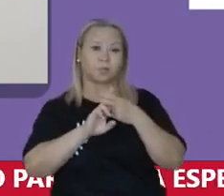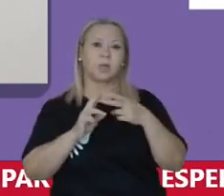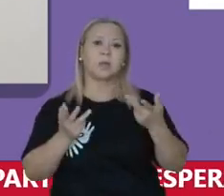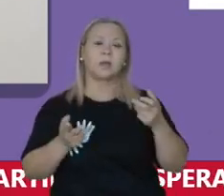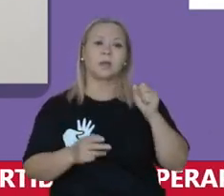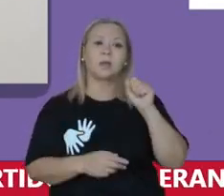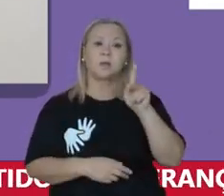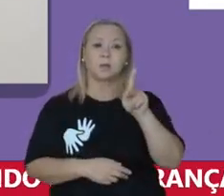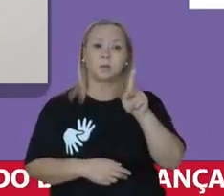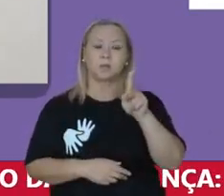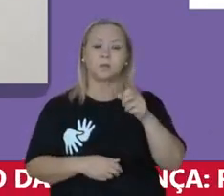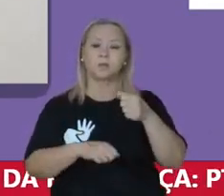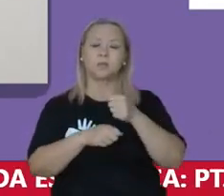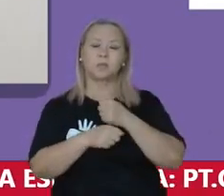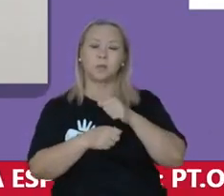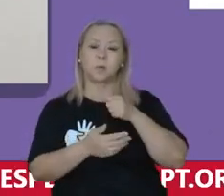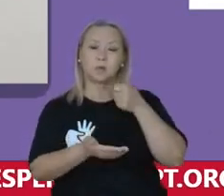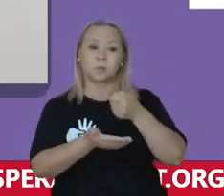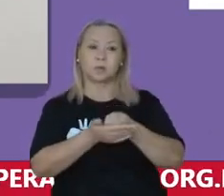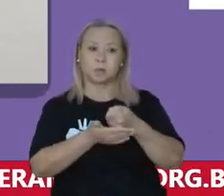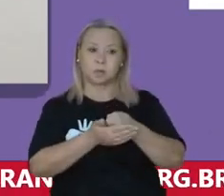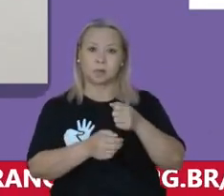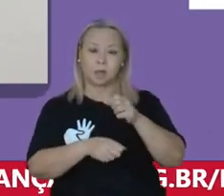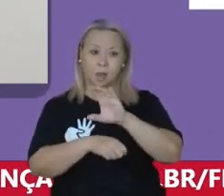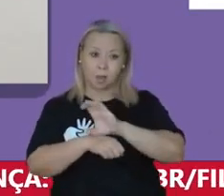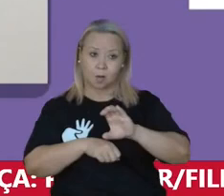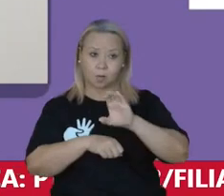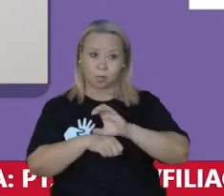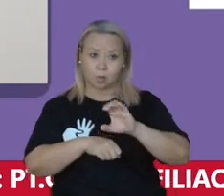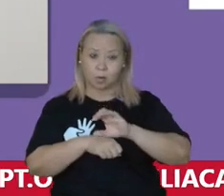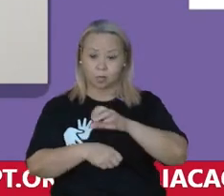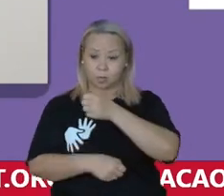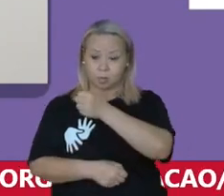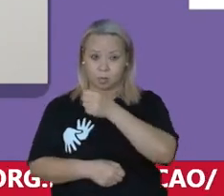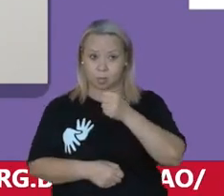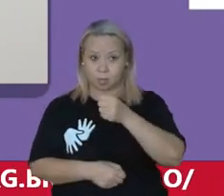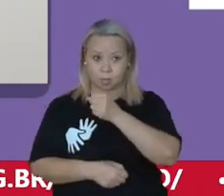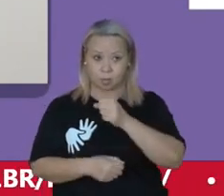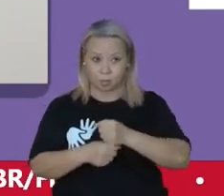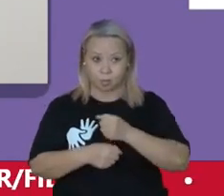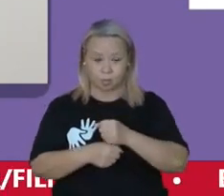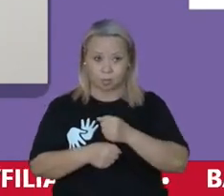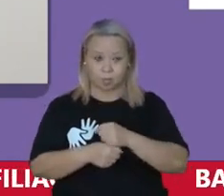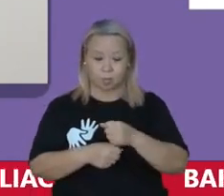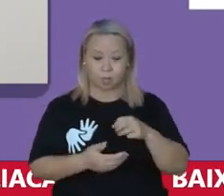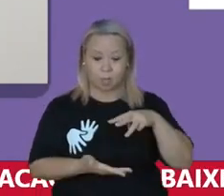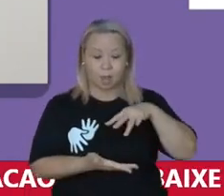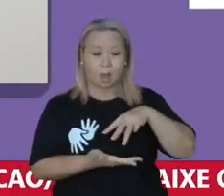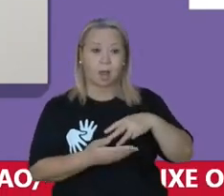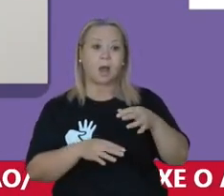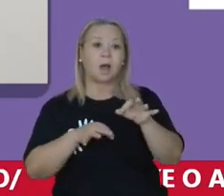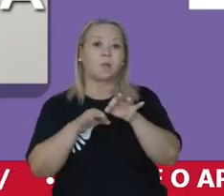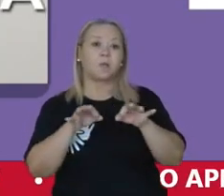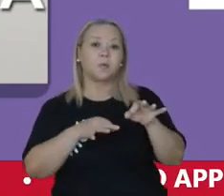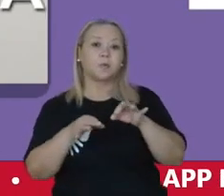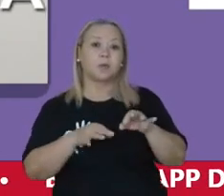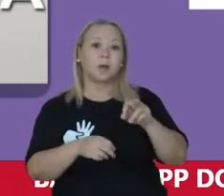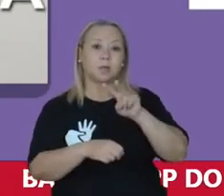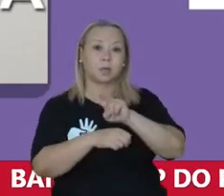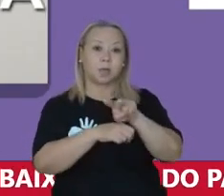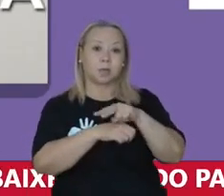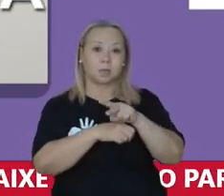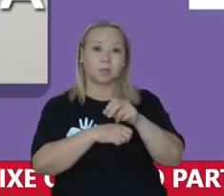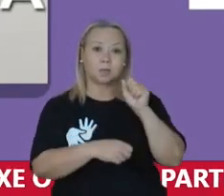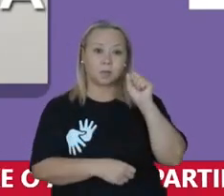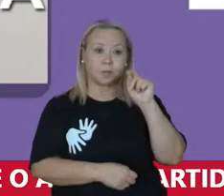consolidado a partir da Constituição de 88. Então ele está montado a partir de um tripé, que é a assistência, a previdência